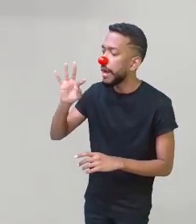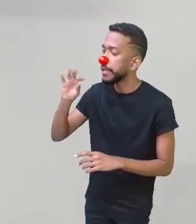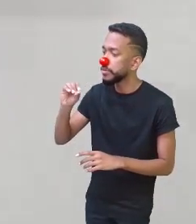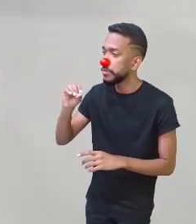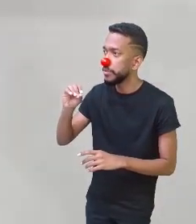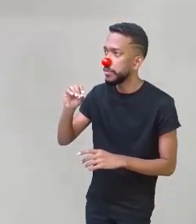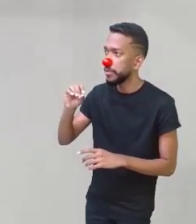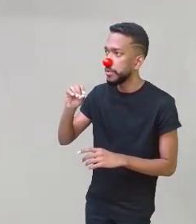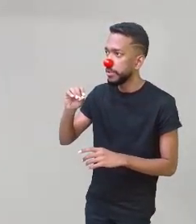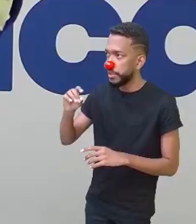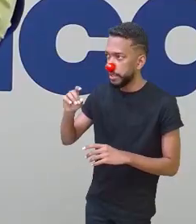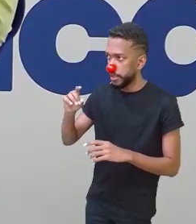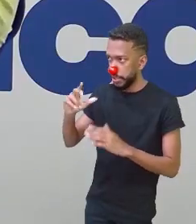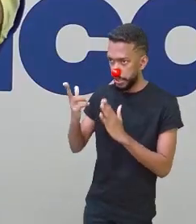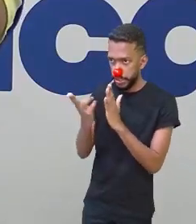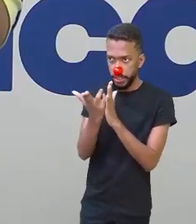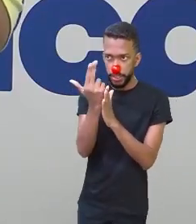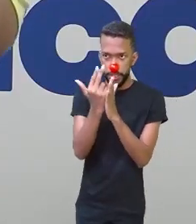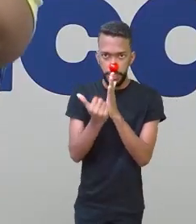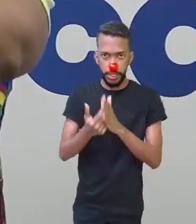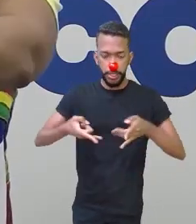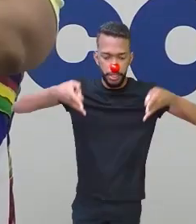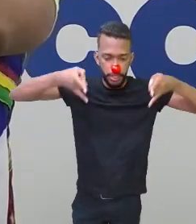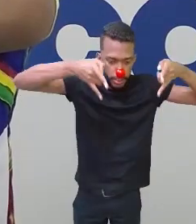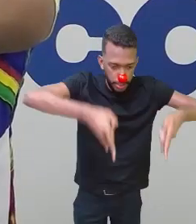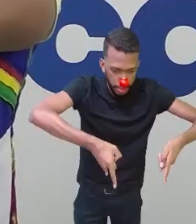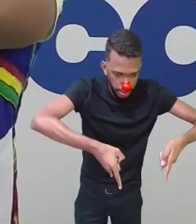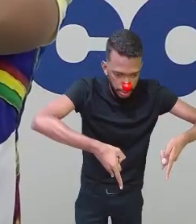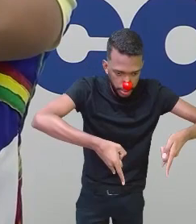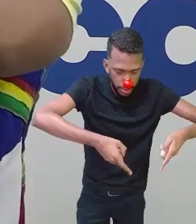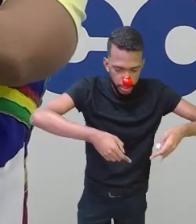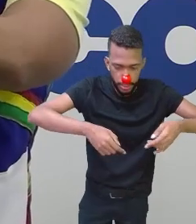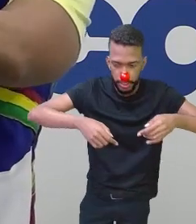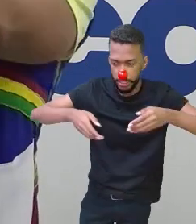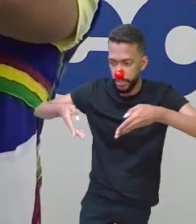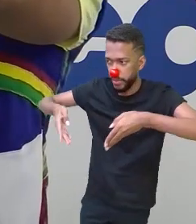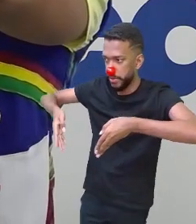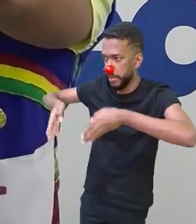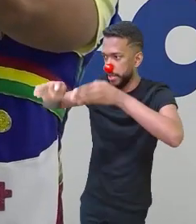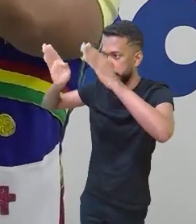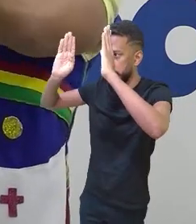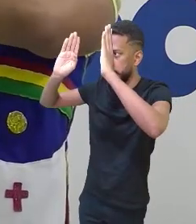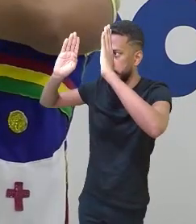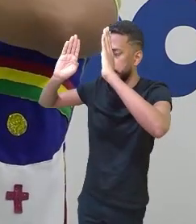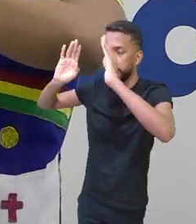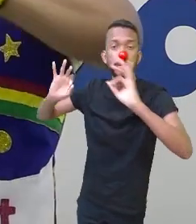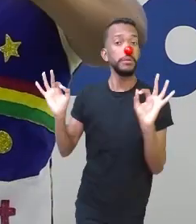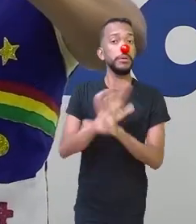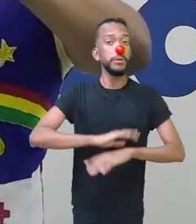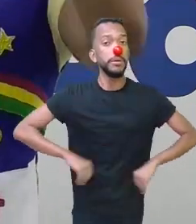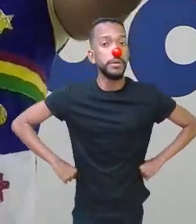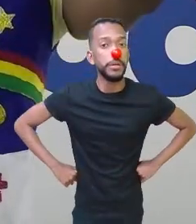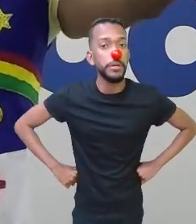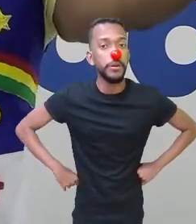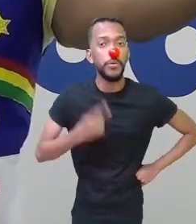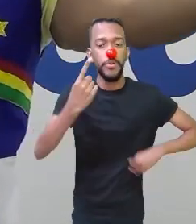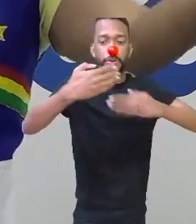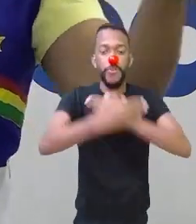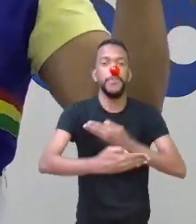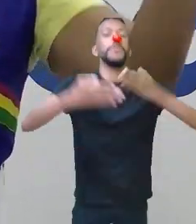pegar, desenhar uma cama e desenhar um guarda-roupa. Pronto, um